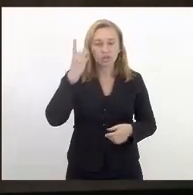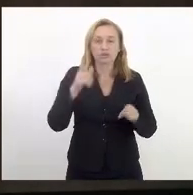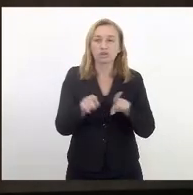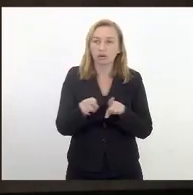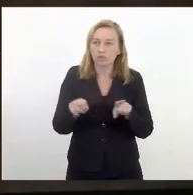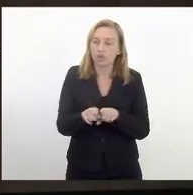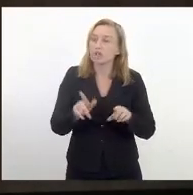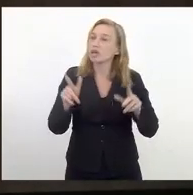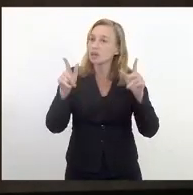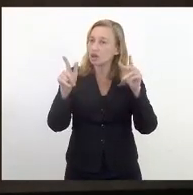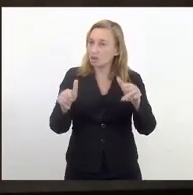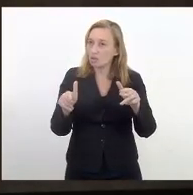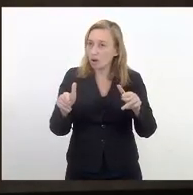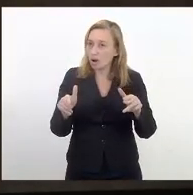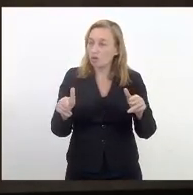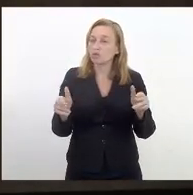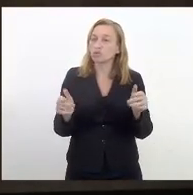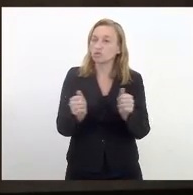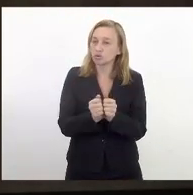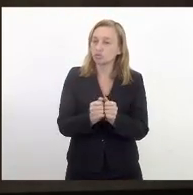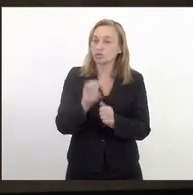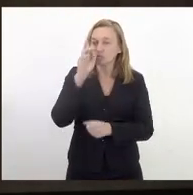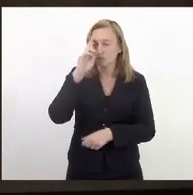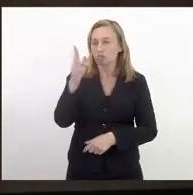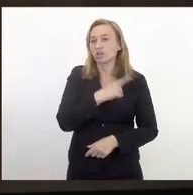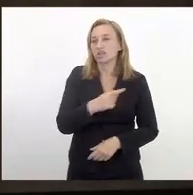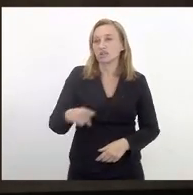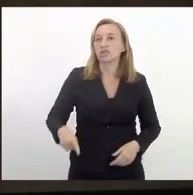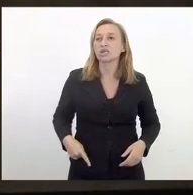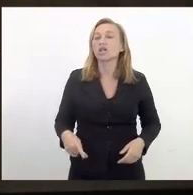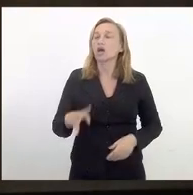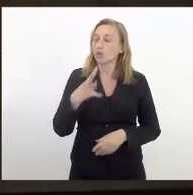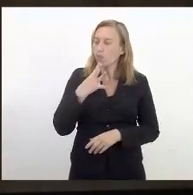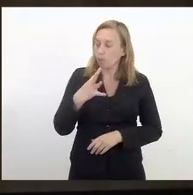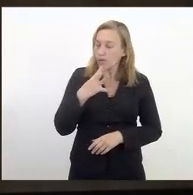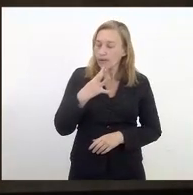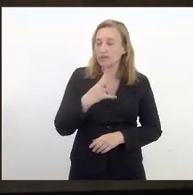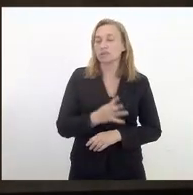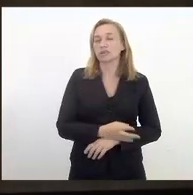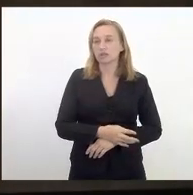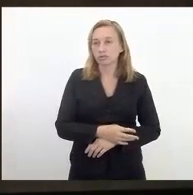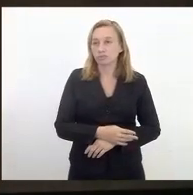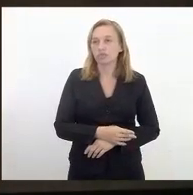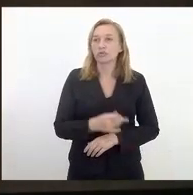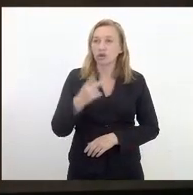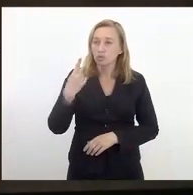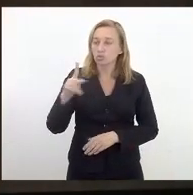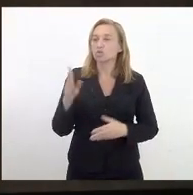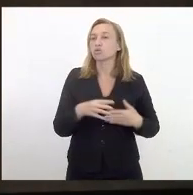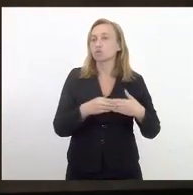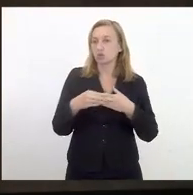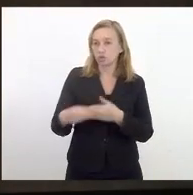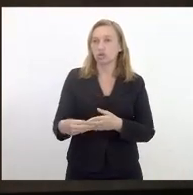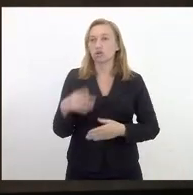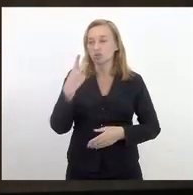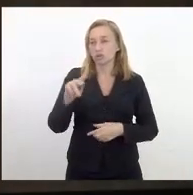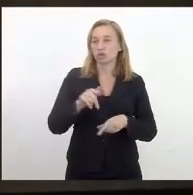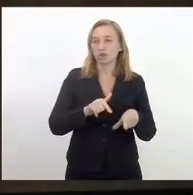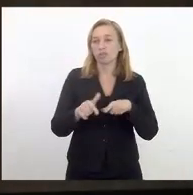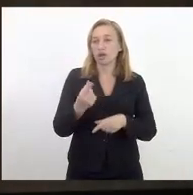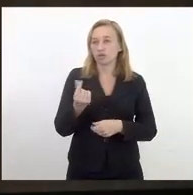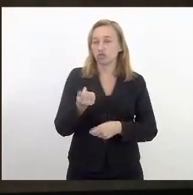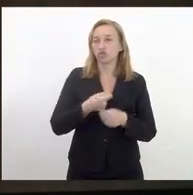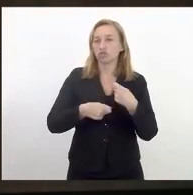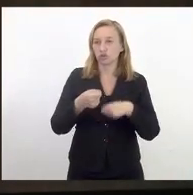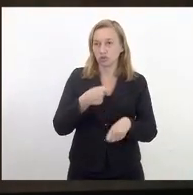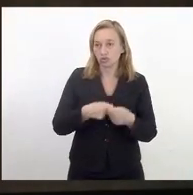que todos estão com adornados com vossa excelência e reconhecem ou a sua a sua condução austeridade nos gastos dessa